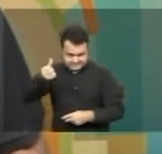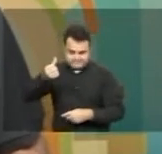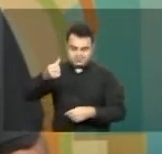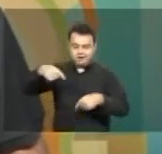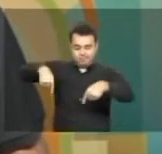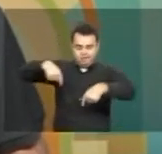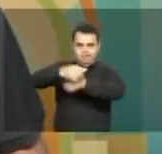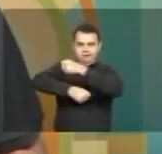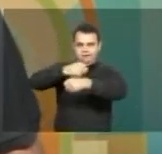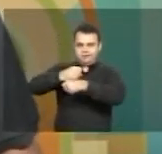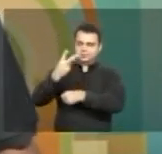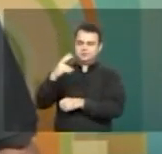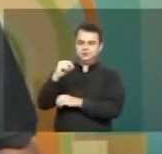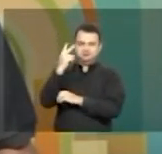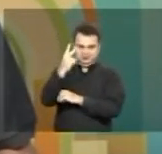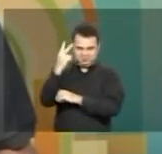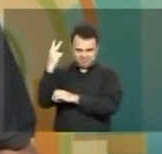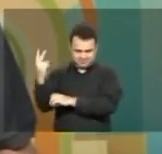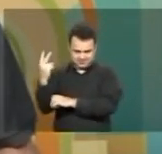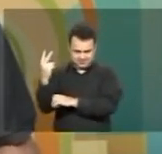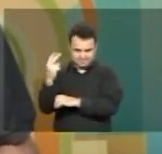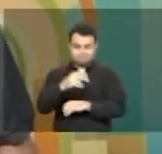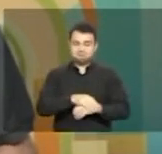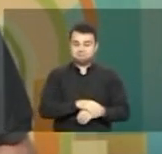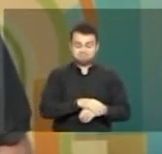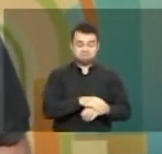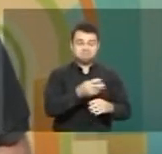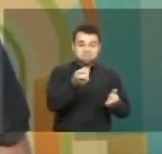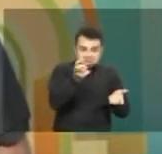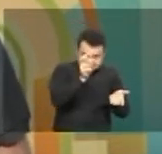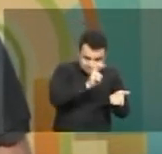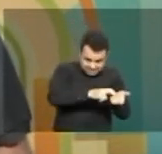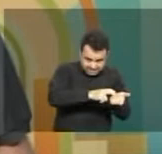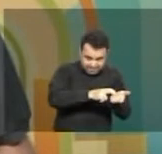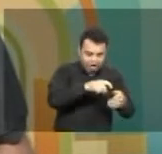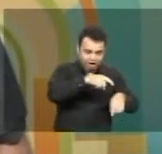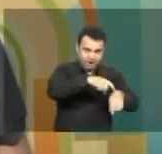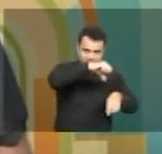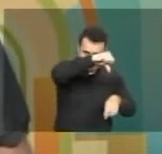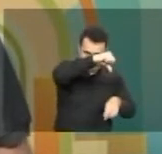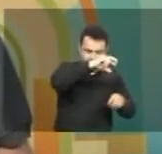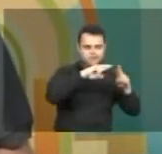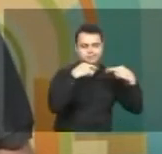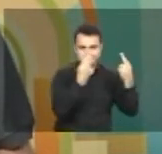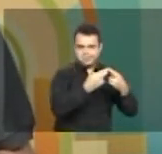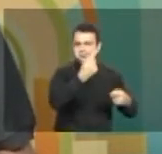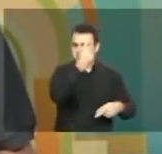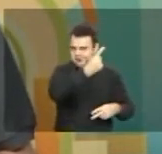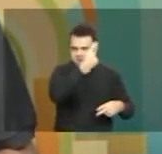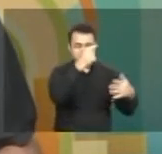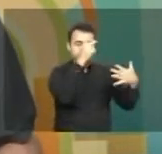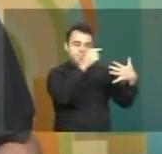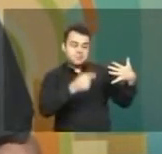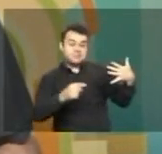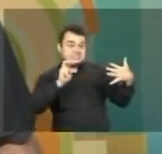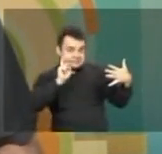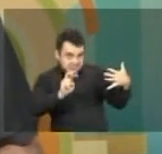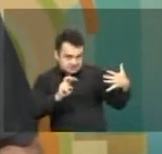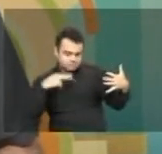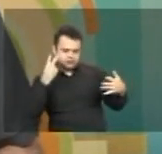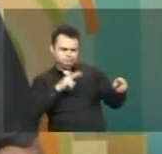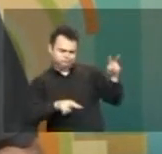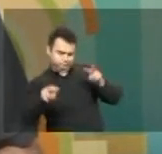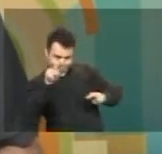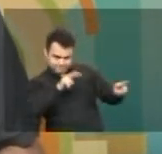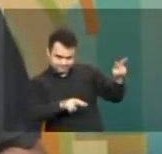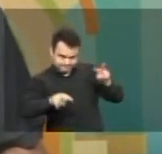sessões Ordinárias de 2022 na pauta da primeira sessão que tem início às nove horas da manhã os